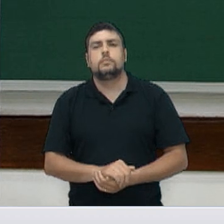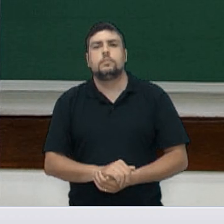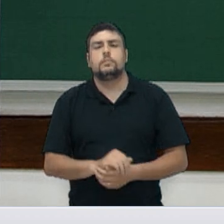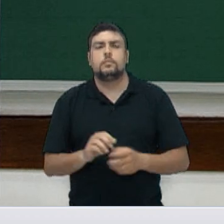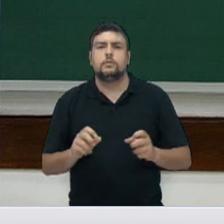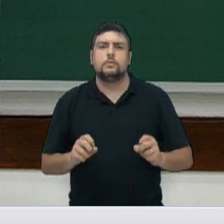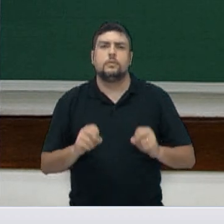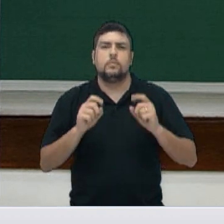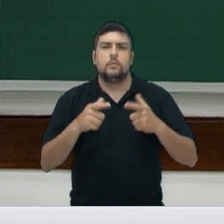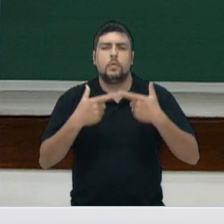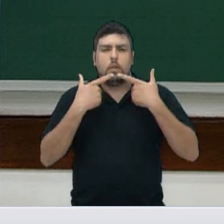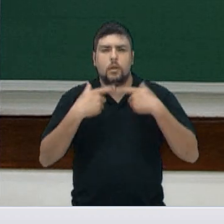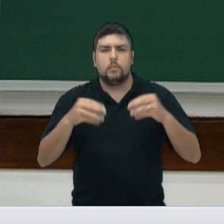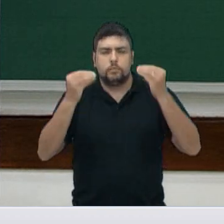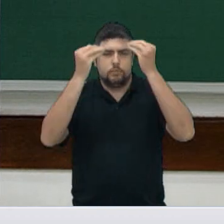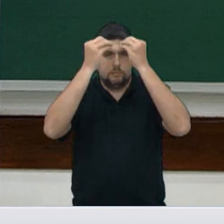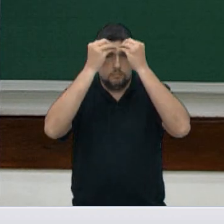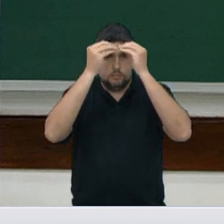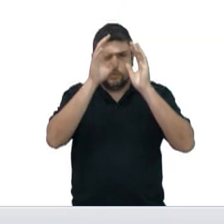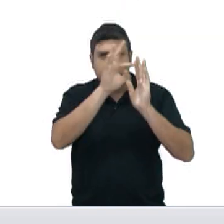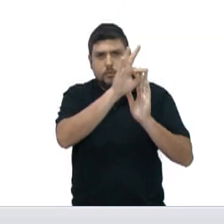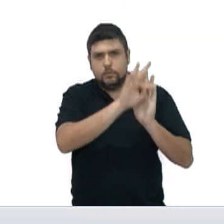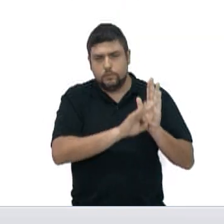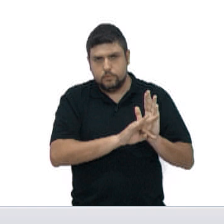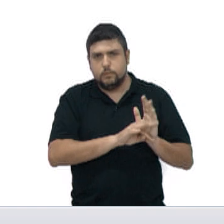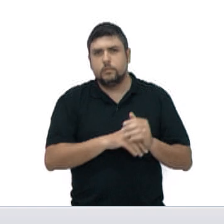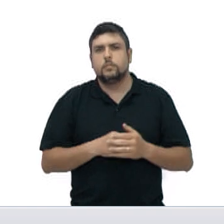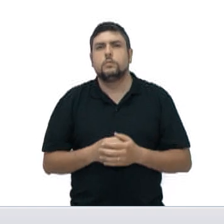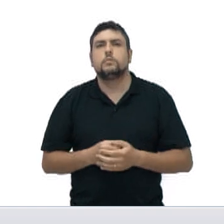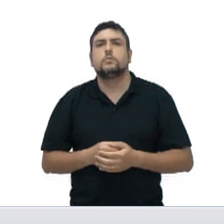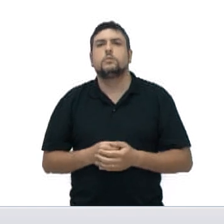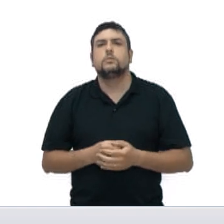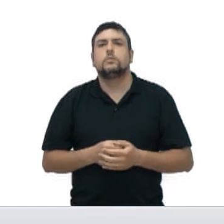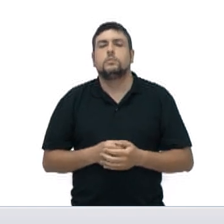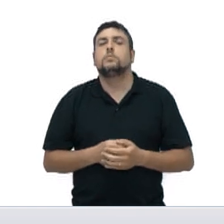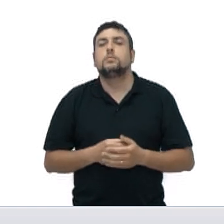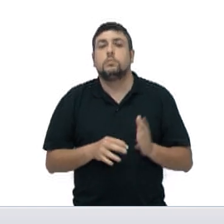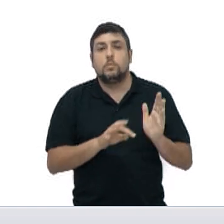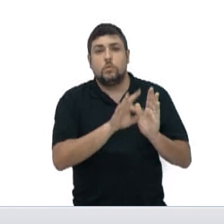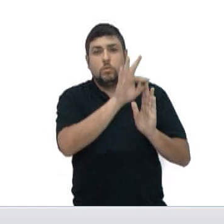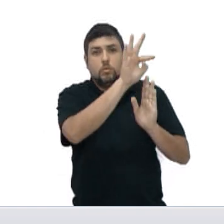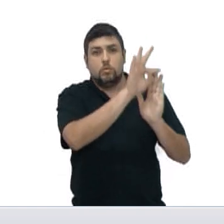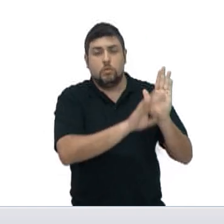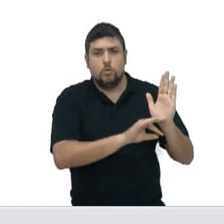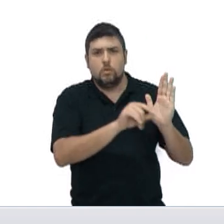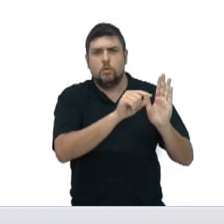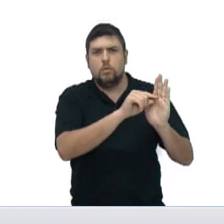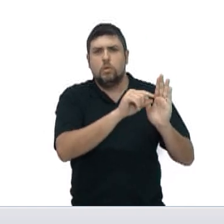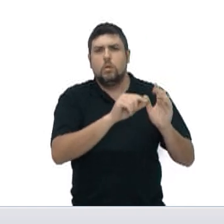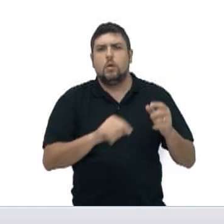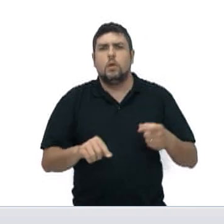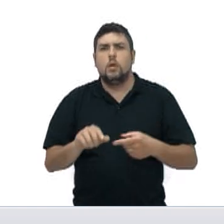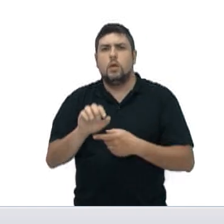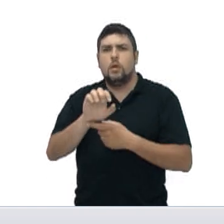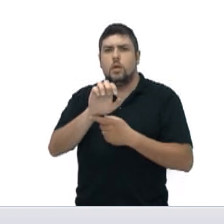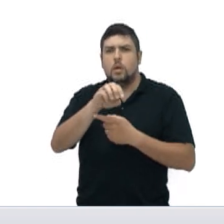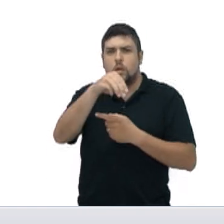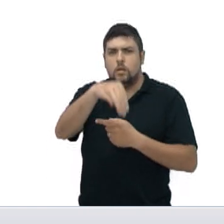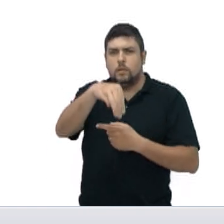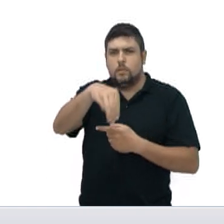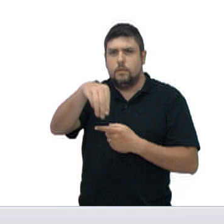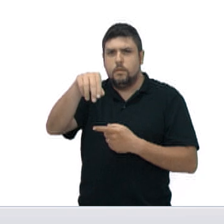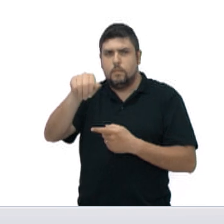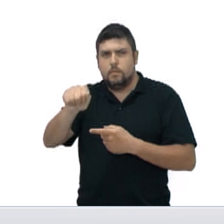Compreendendo a linguagem do texto agora, certo? Copie do texto o significado das siglas